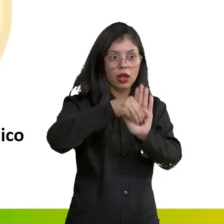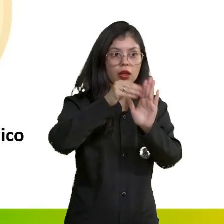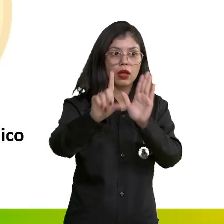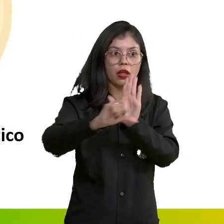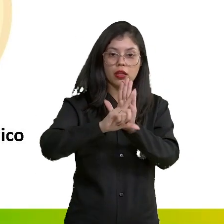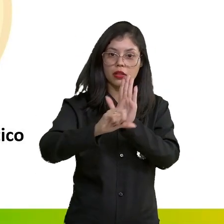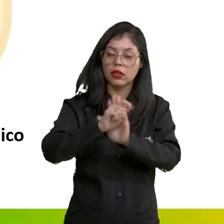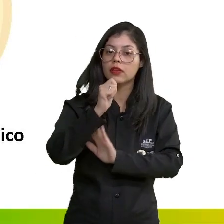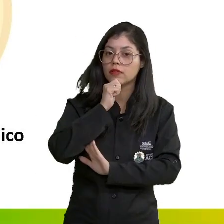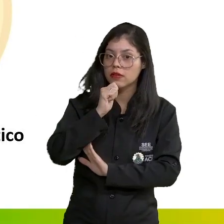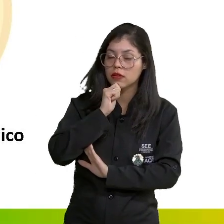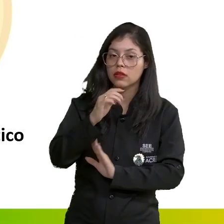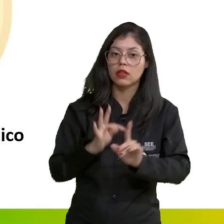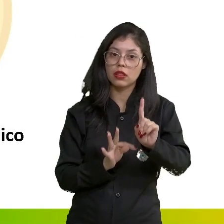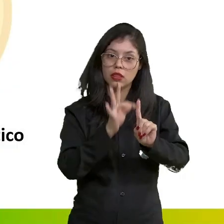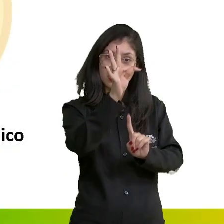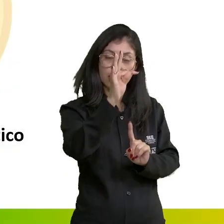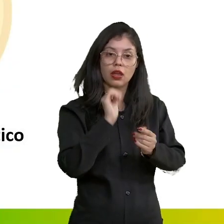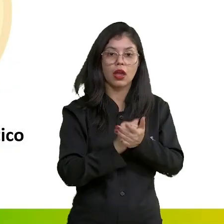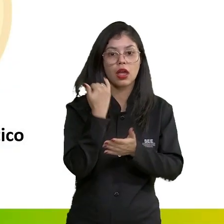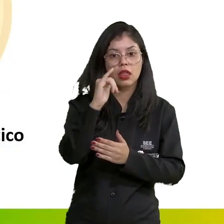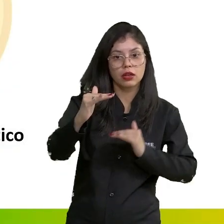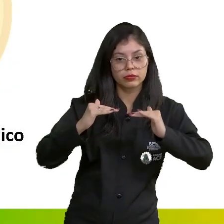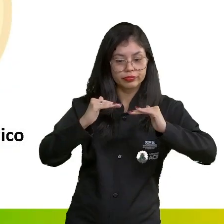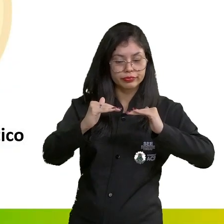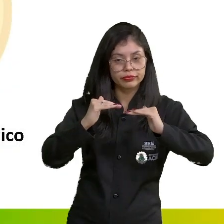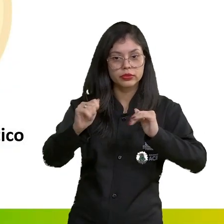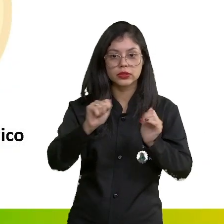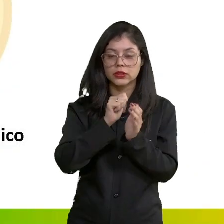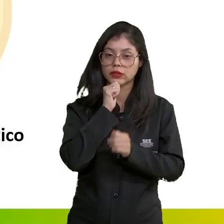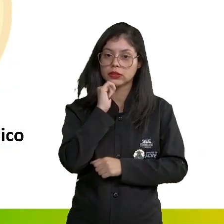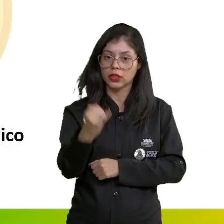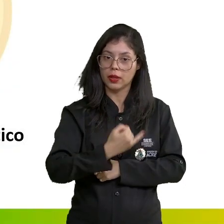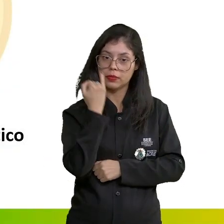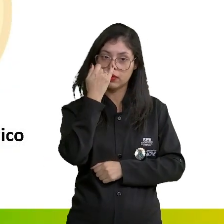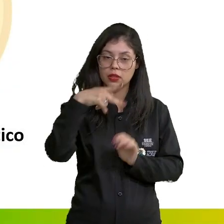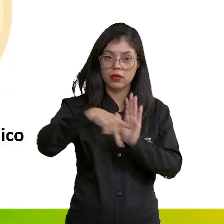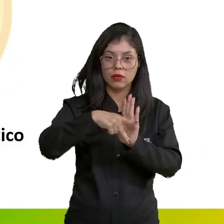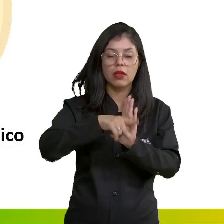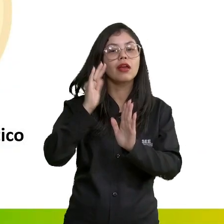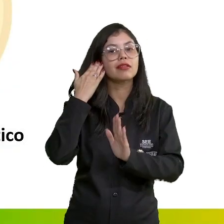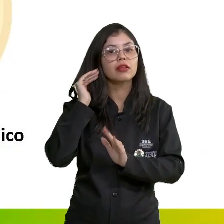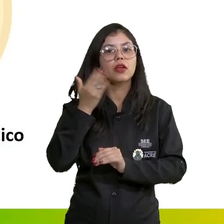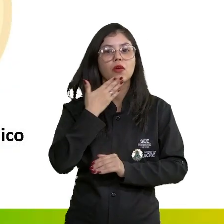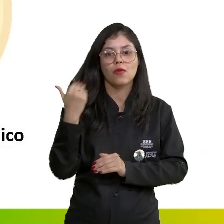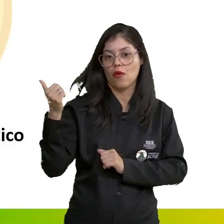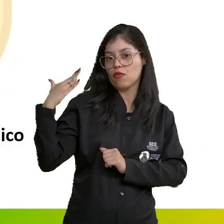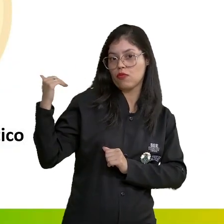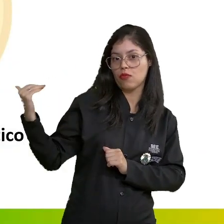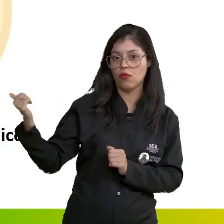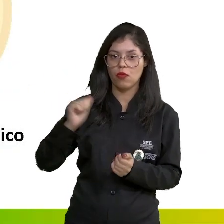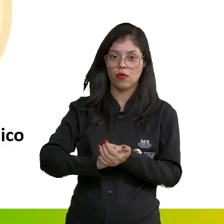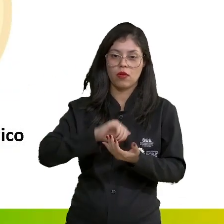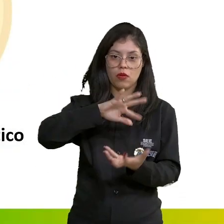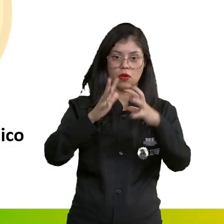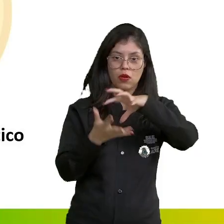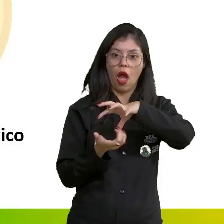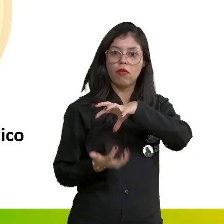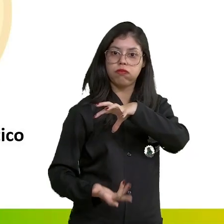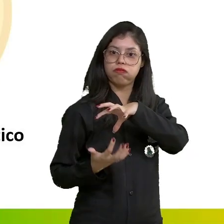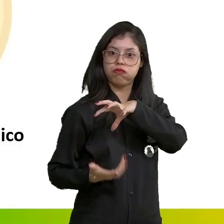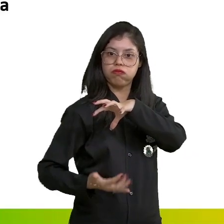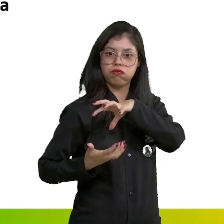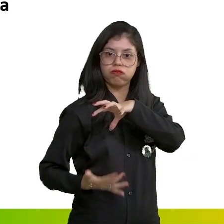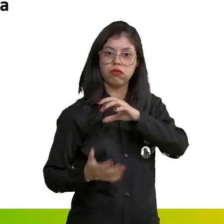da termodinâmica ao balanço energético planetário, fundamental para entender o famoso efeito estufa, tá